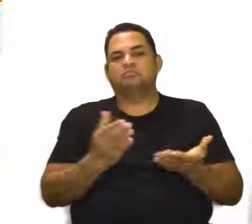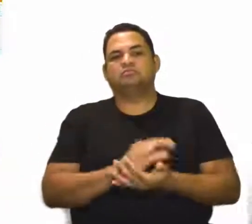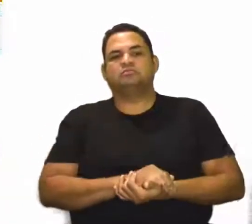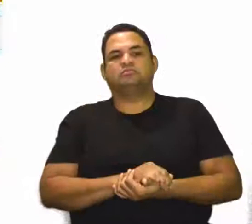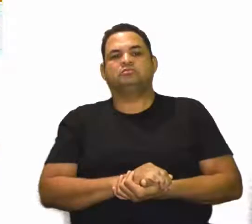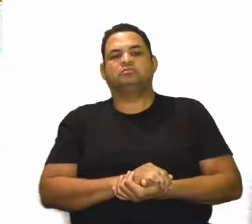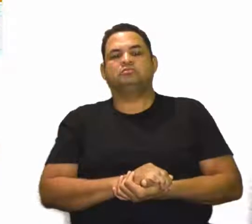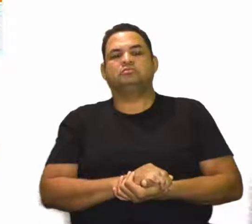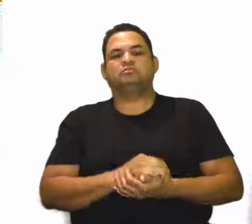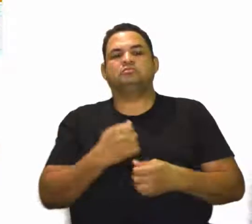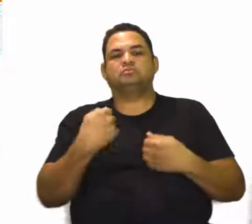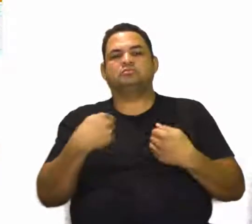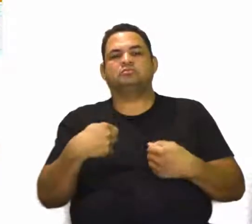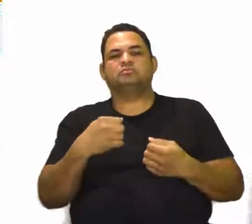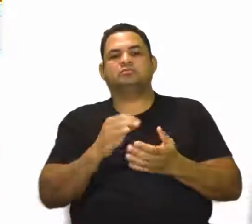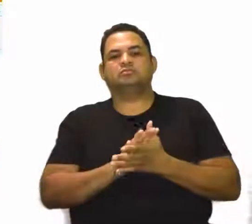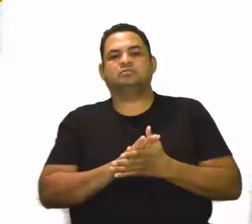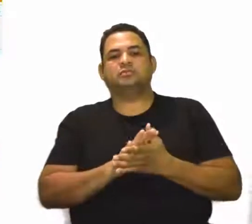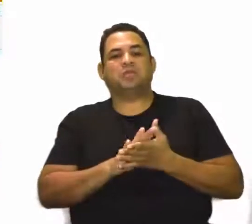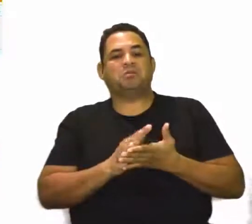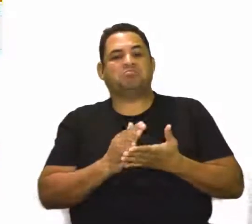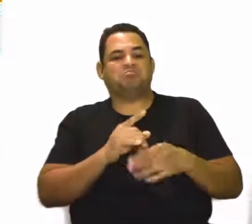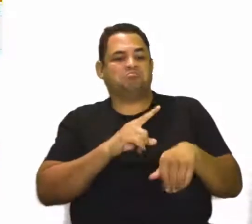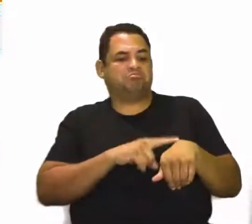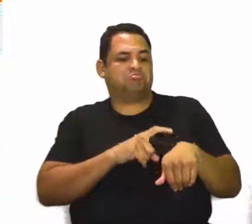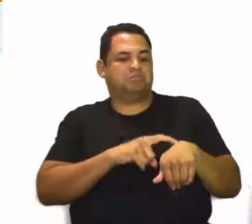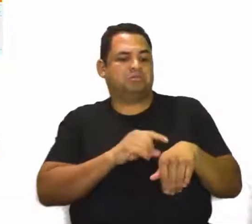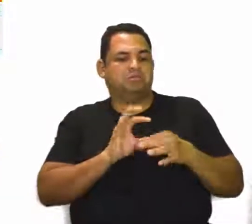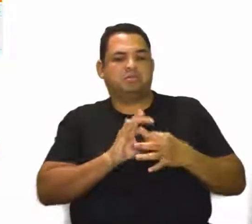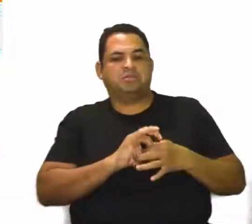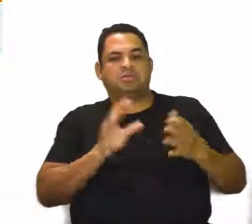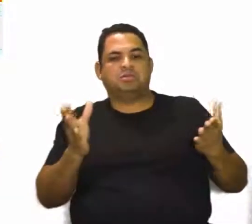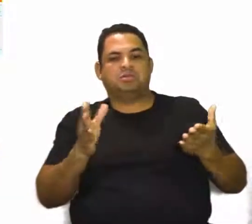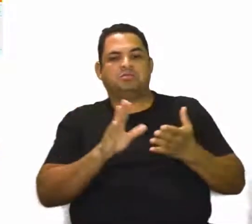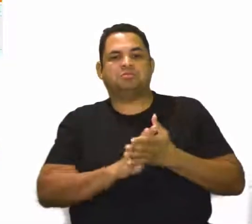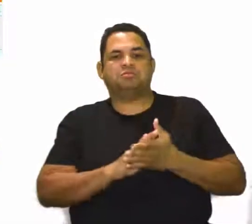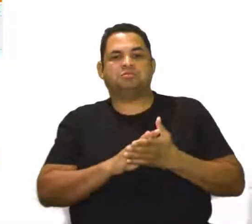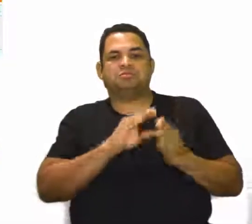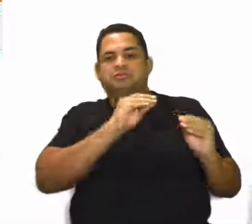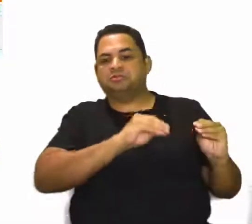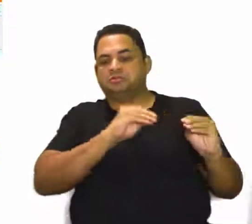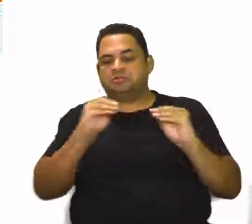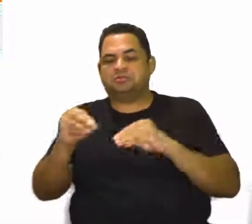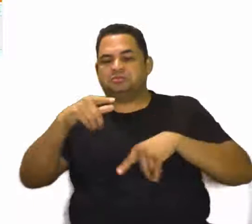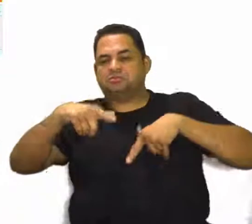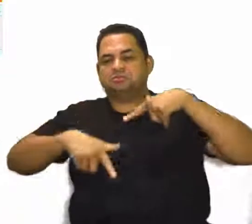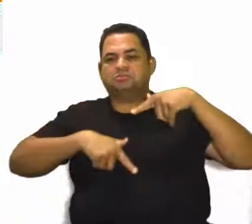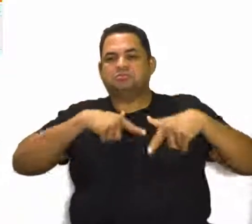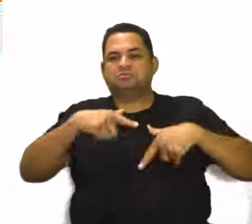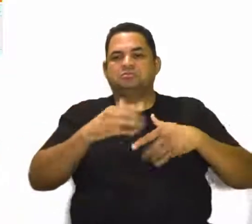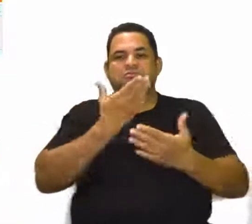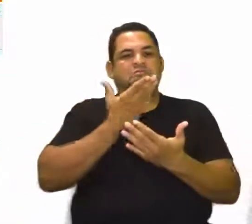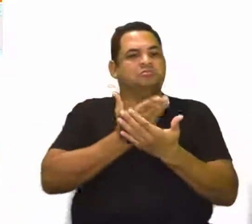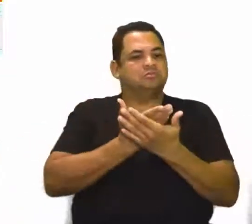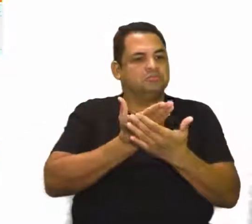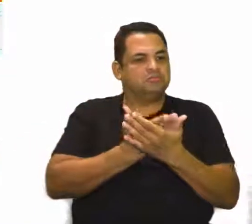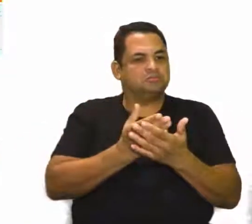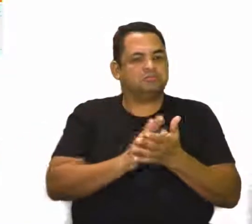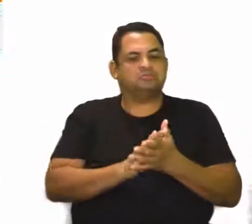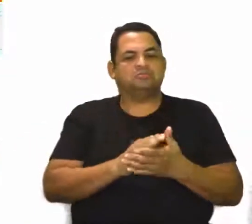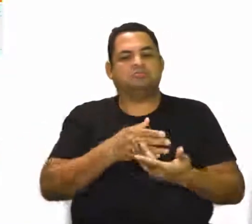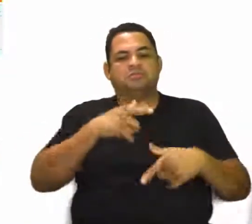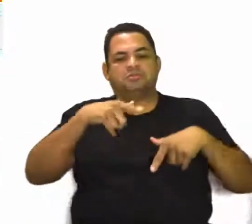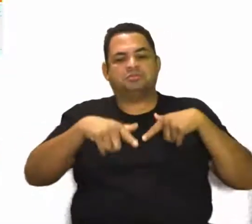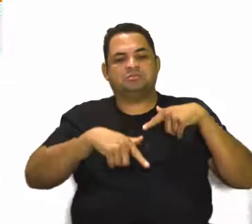ali. Eu posso realizá-la no meu tempo livre, no meu deslocamento, no trabalho, nos estudos e